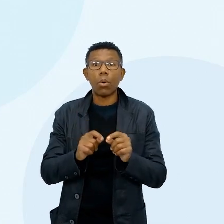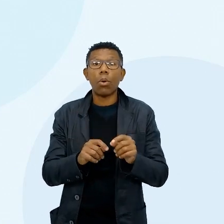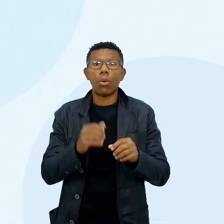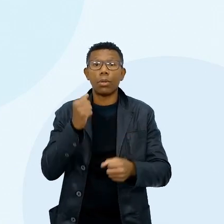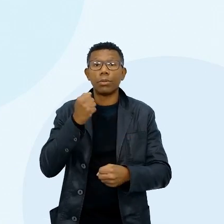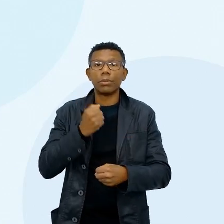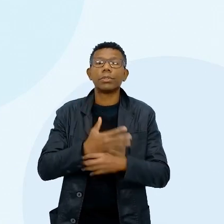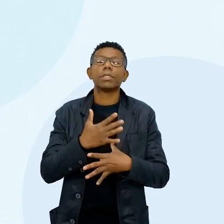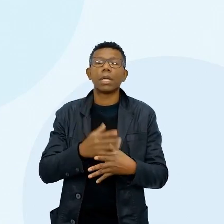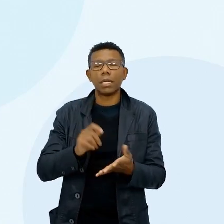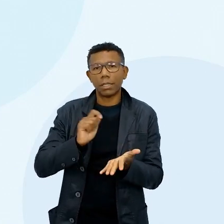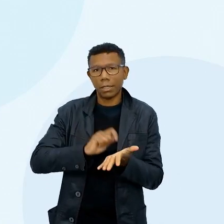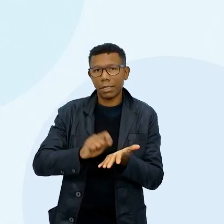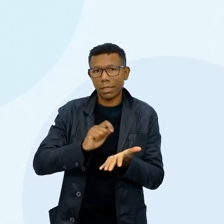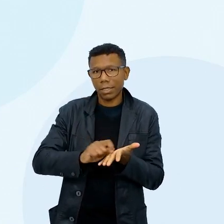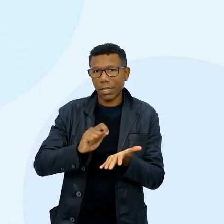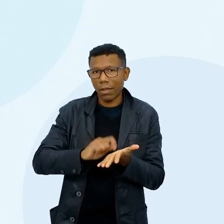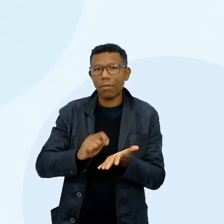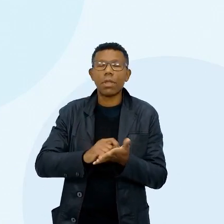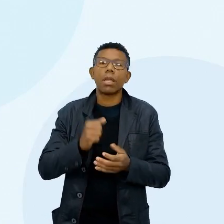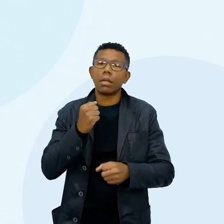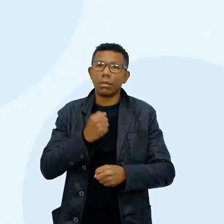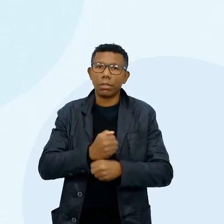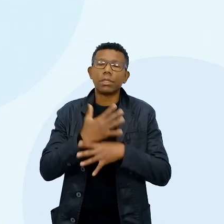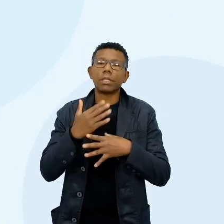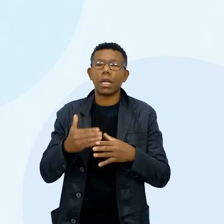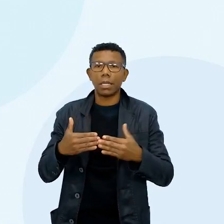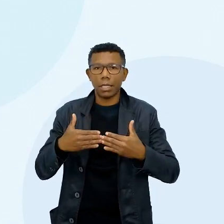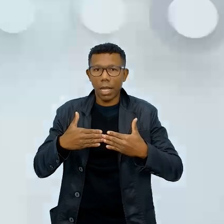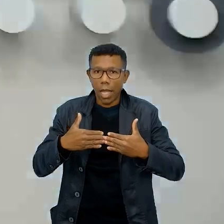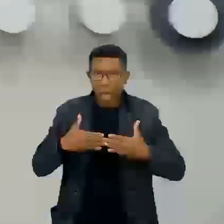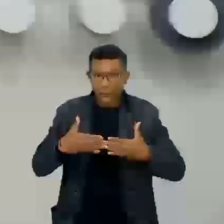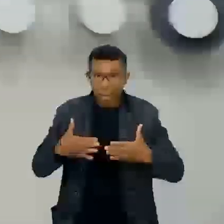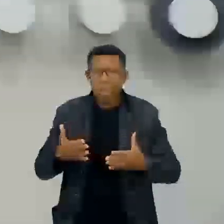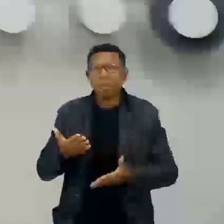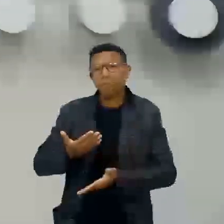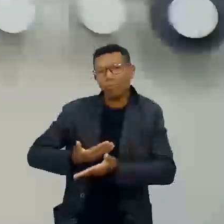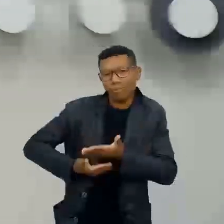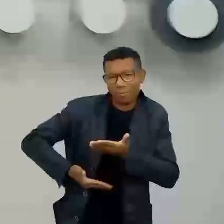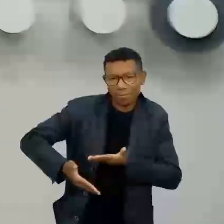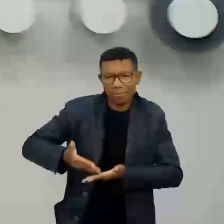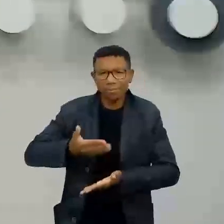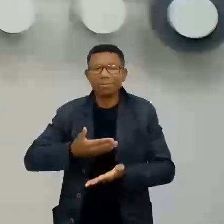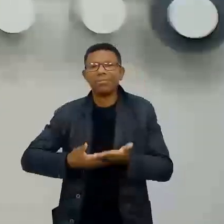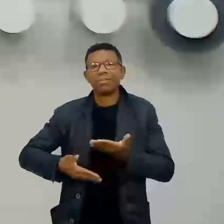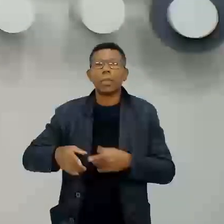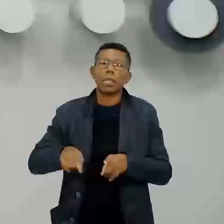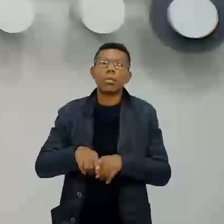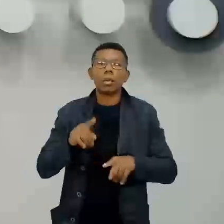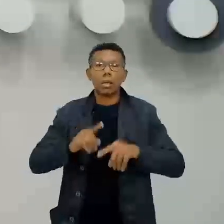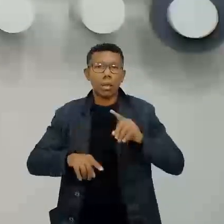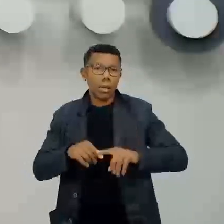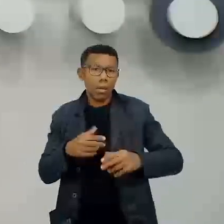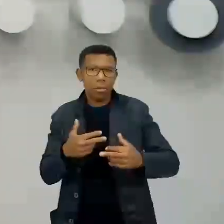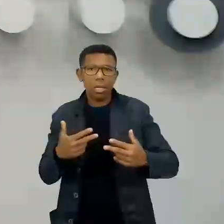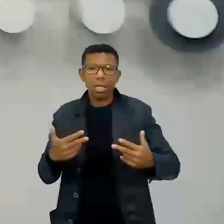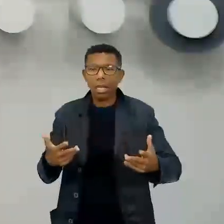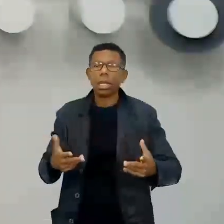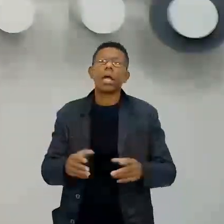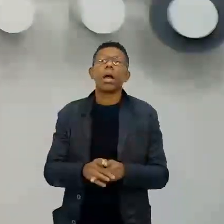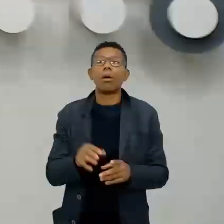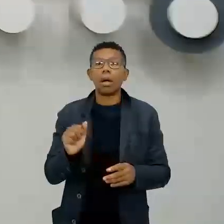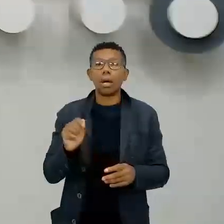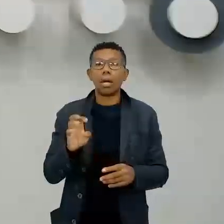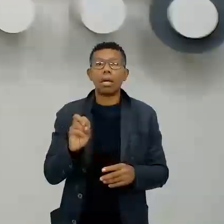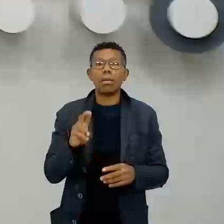chat, momento oportuno, né? O chat vai ficar aberto para que vocês possam interagir, indicar material, colocar